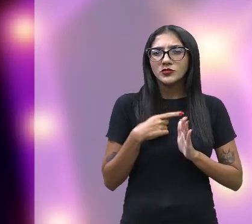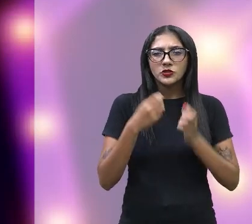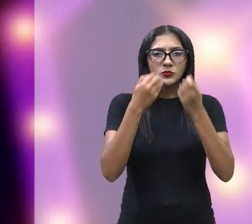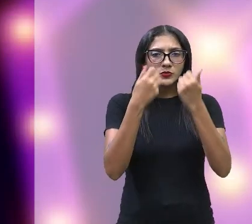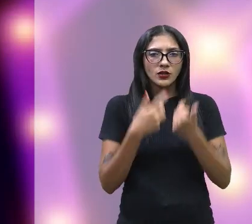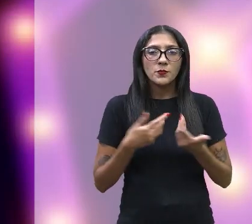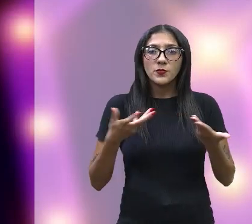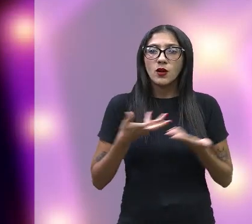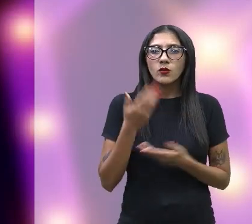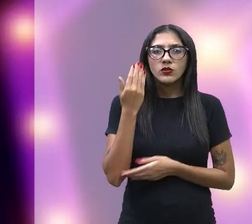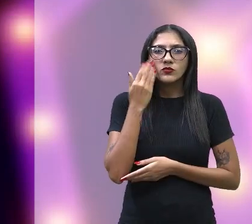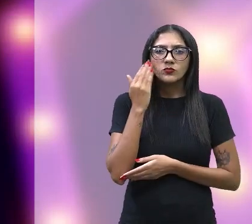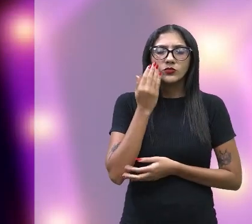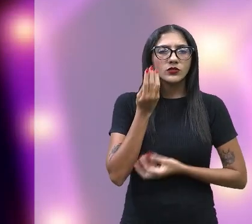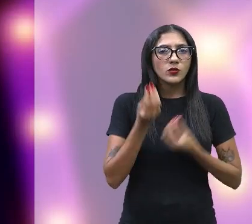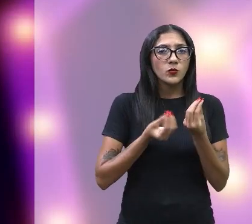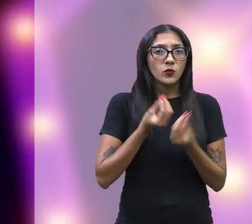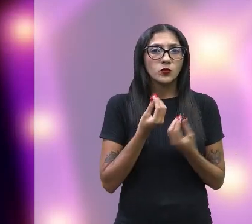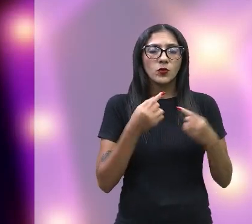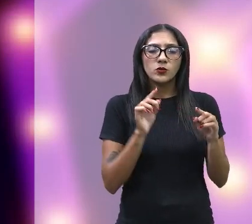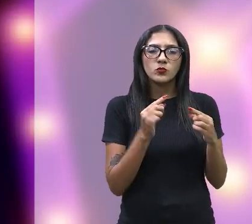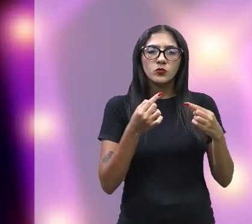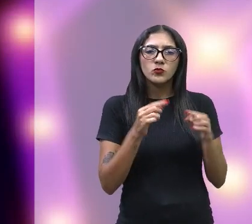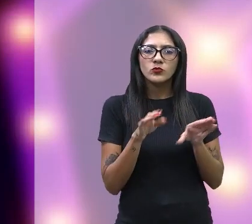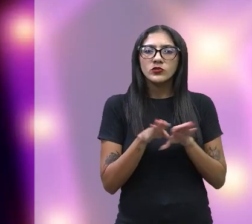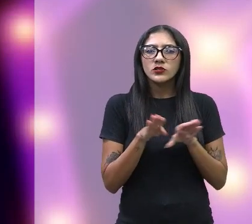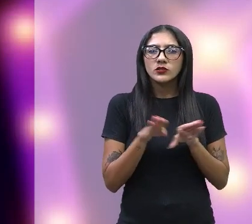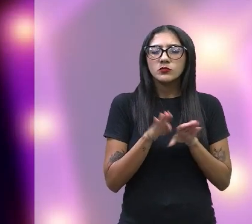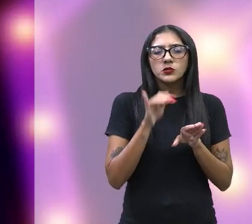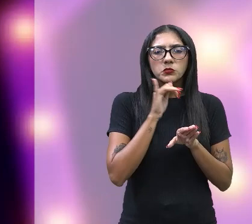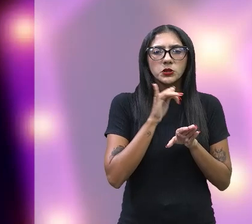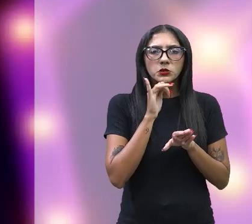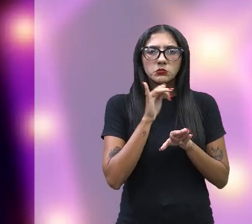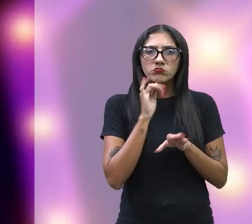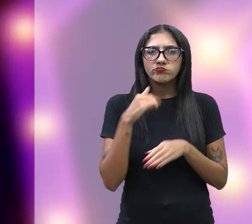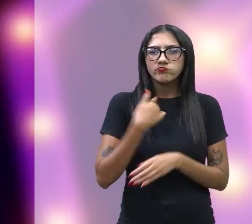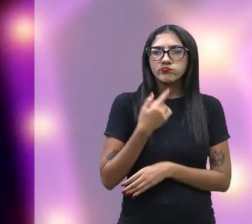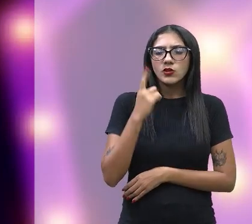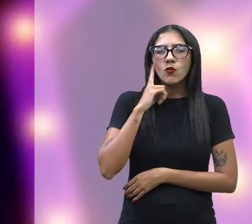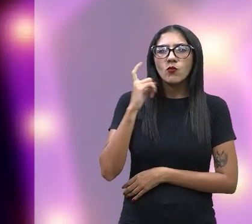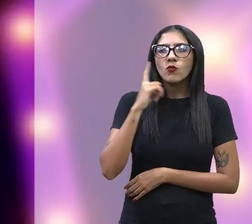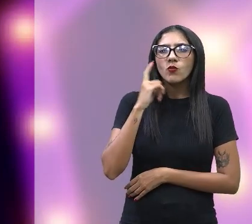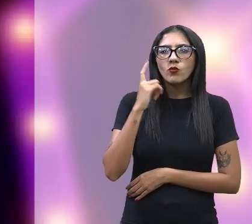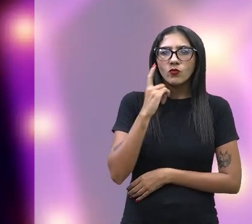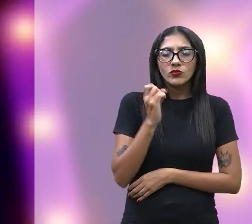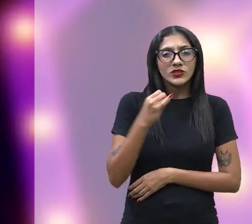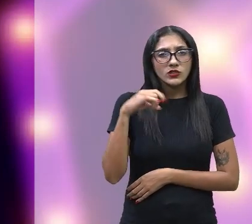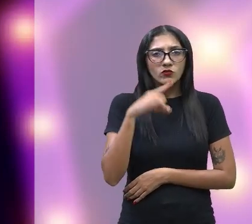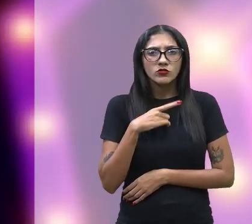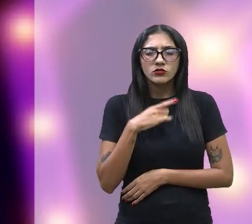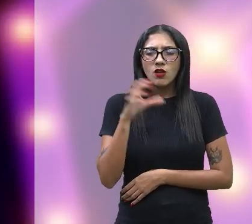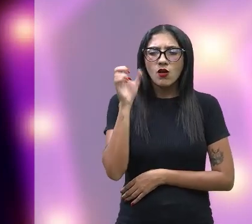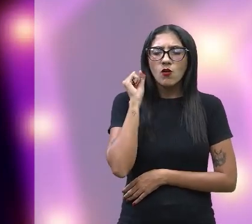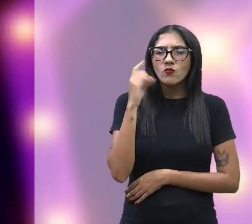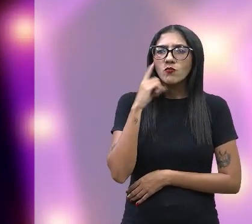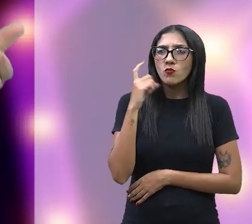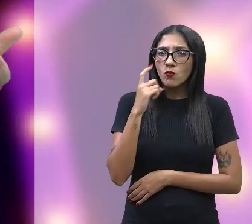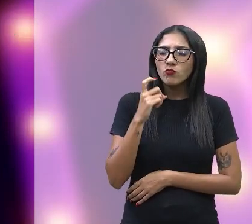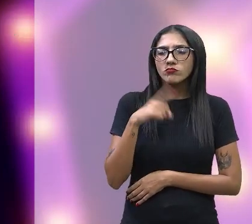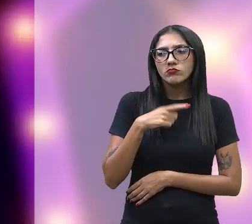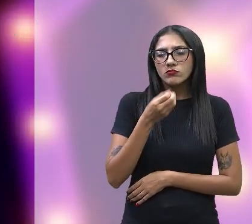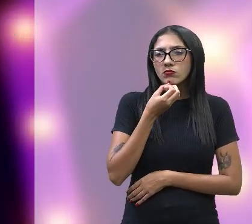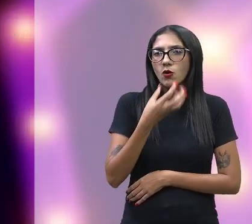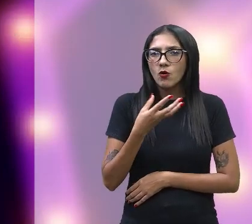vamos entender também a música a partir dos nossos ouvidos. Pois é, quem ouve música faz muito bem,